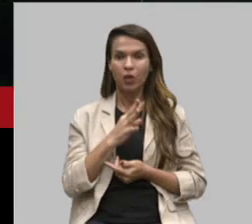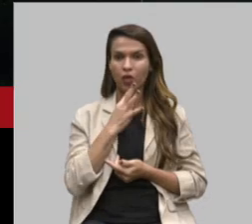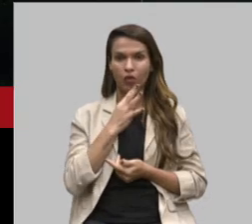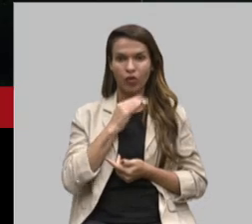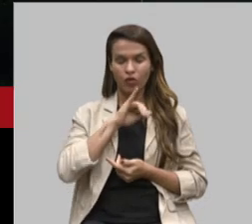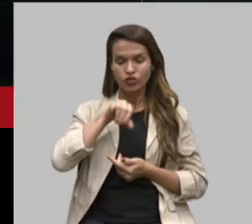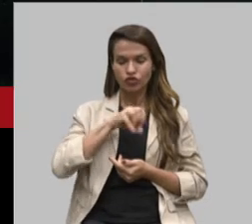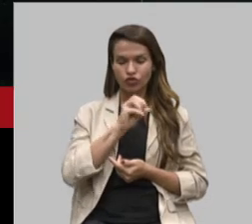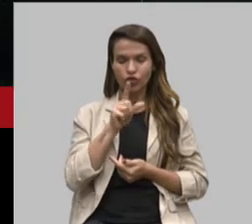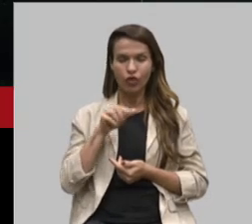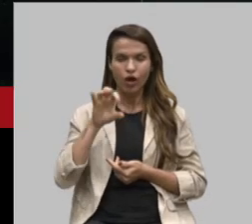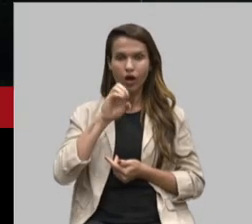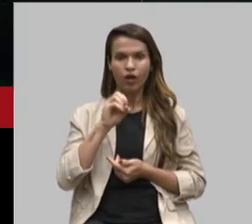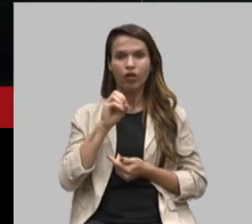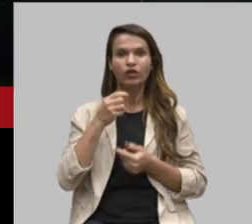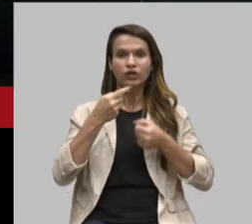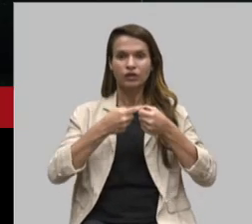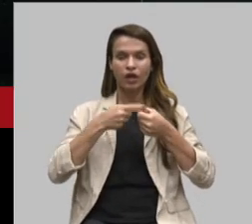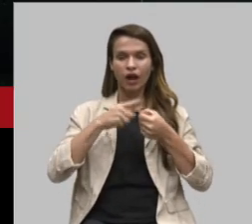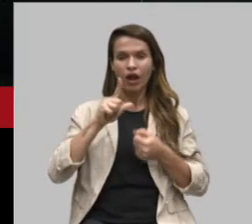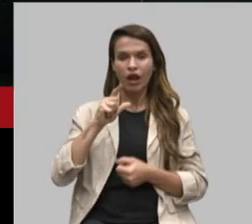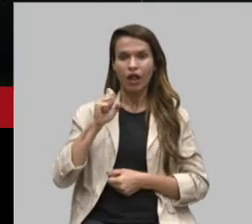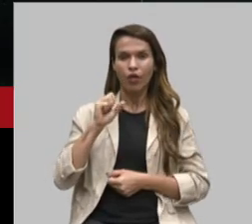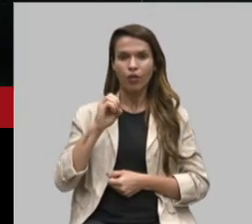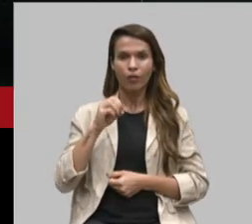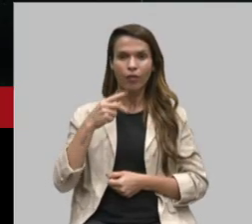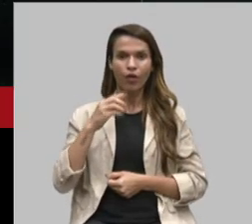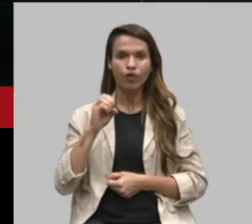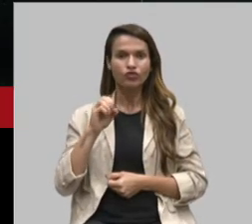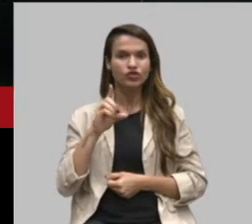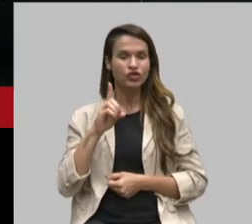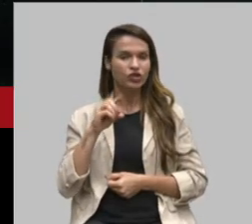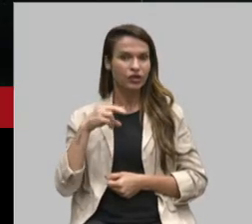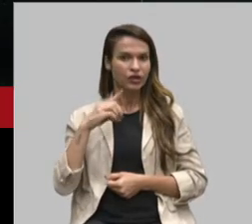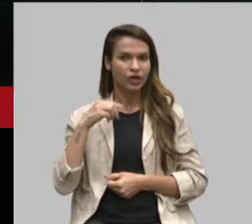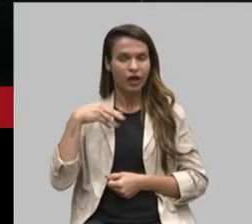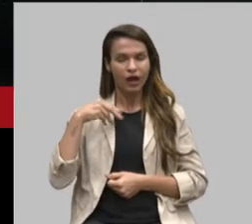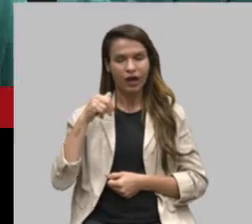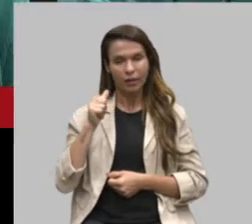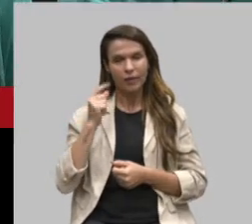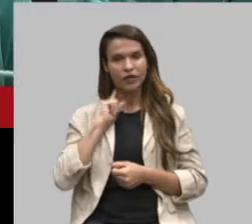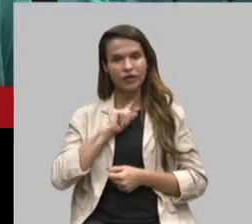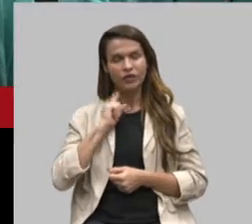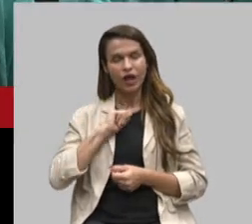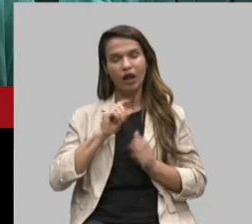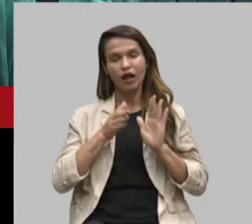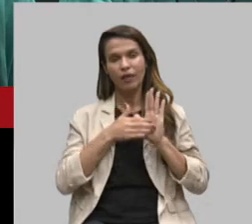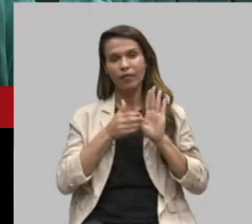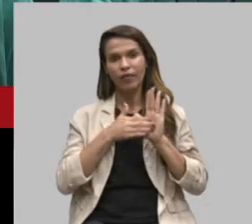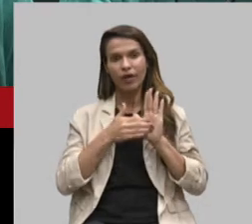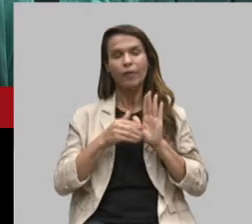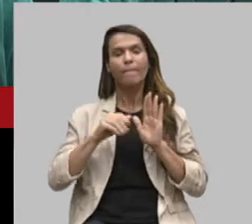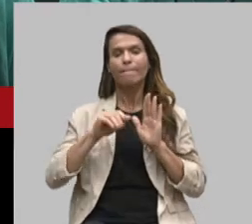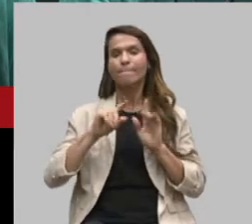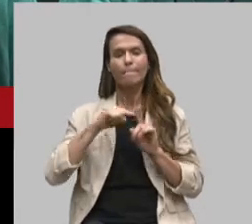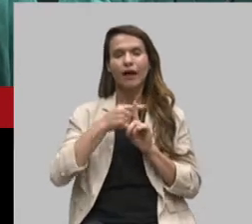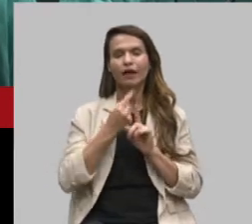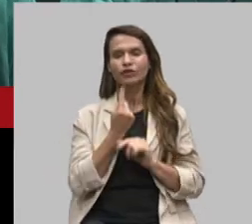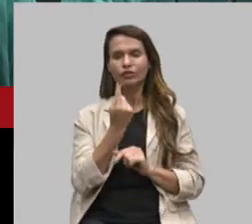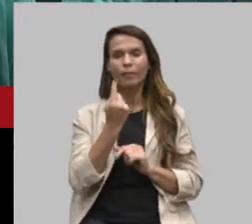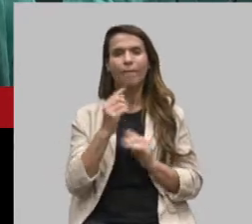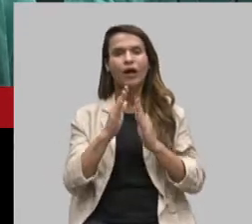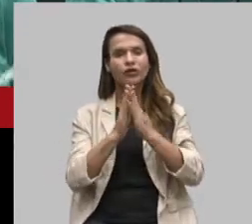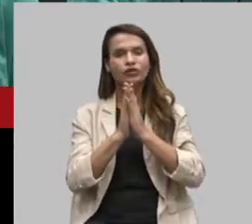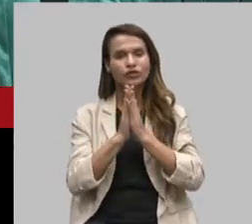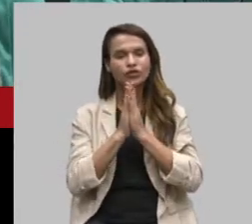Rocha sou de Leopoldina Minas Gerais essa proposta tem um ela é essa proposta é uma mais uma das que pede socorro pela saúde mental